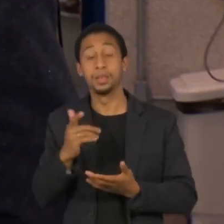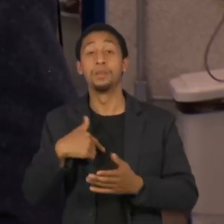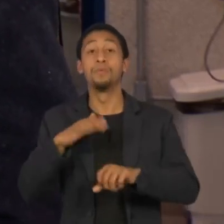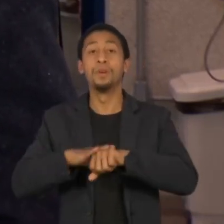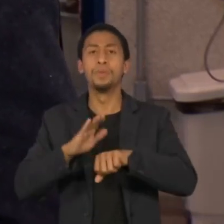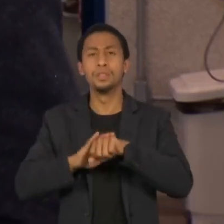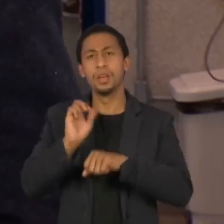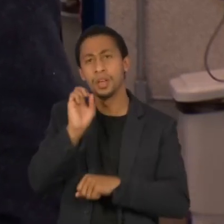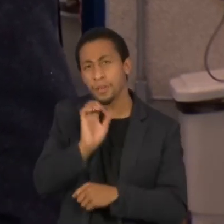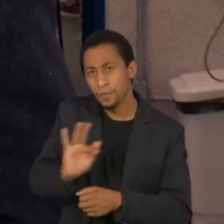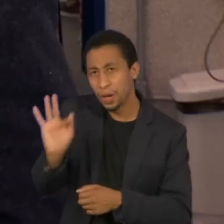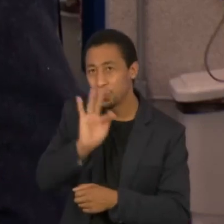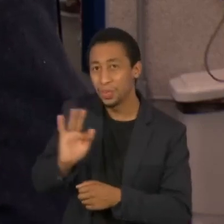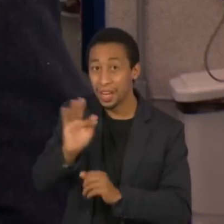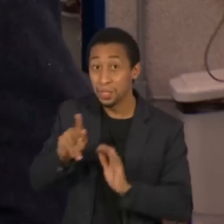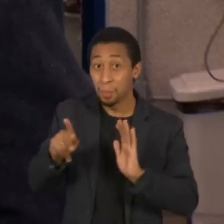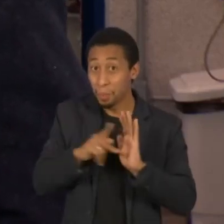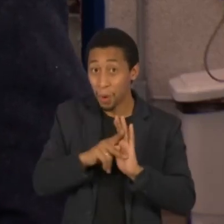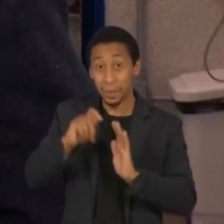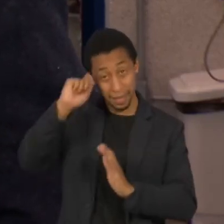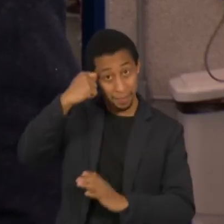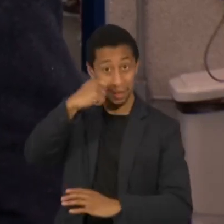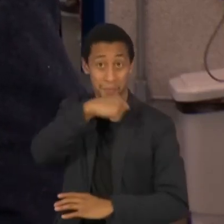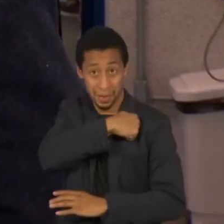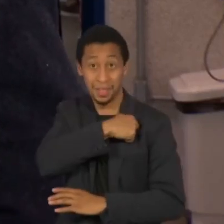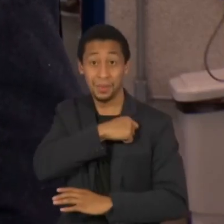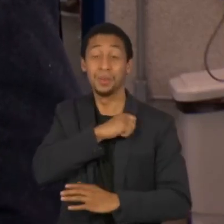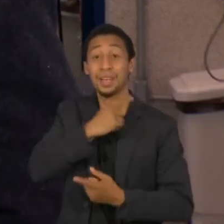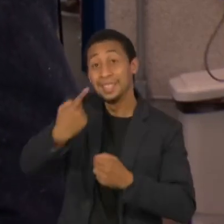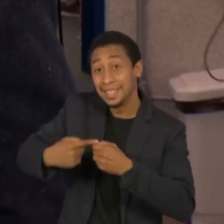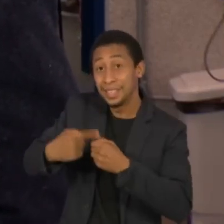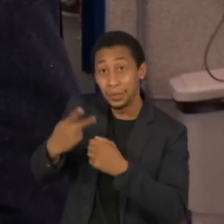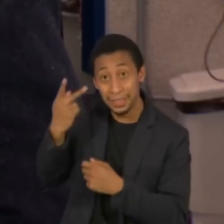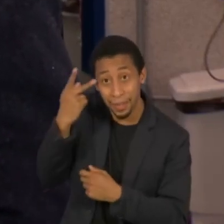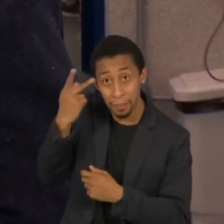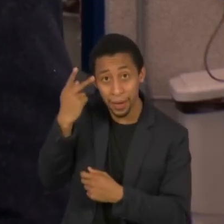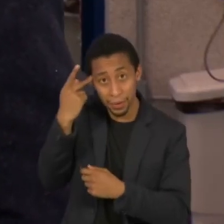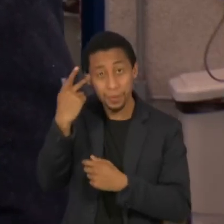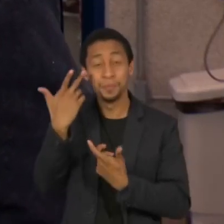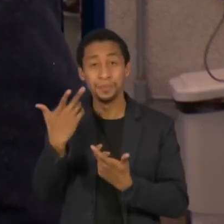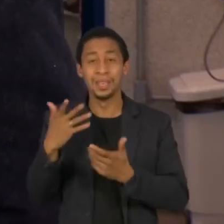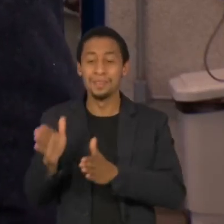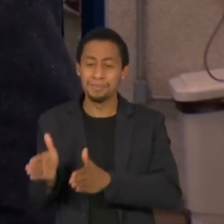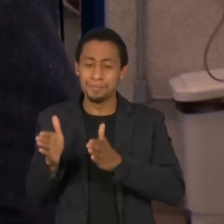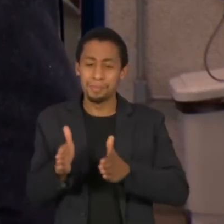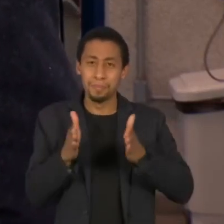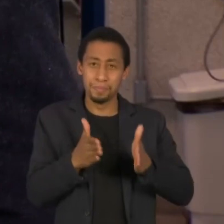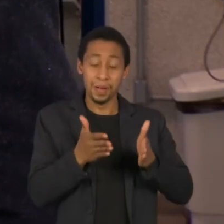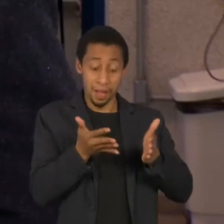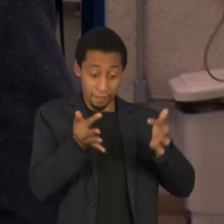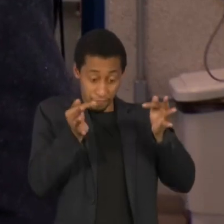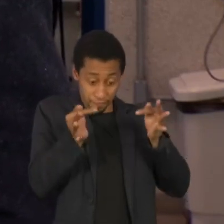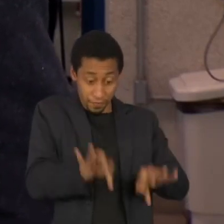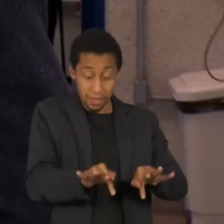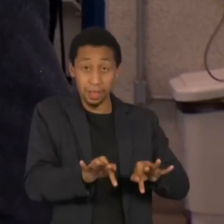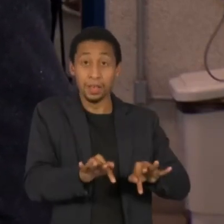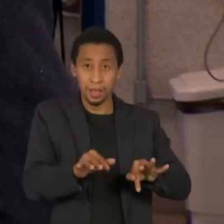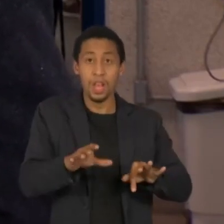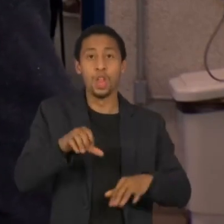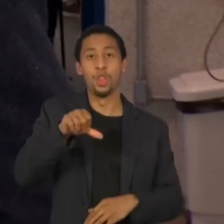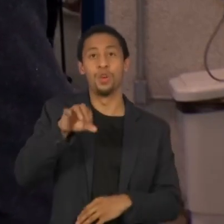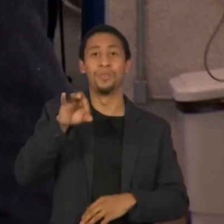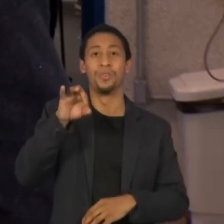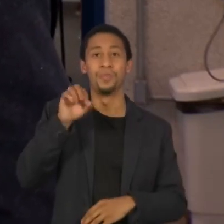Faculdade de Medicina de Ribeirão Preto, no interior de São Paulo. Essa é a fase final, da qual participarão 9